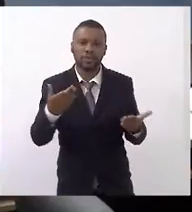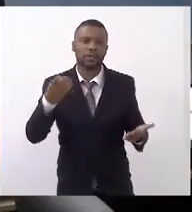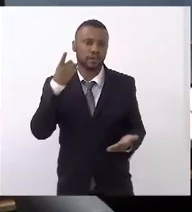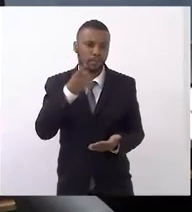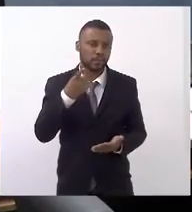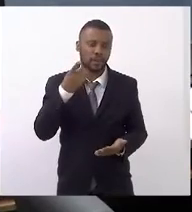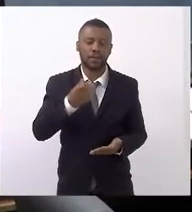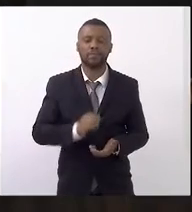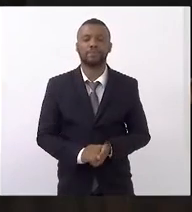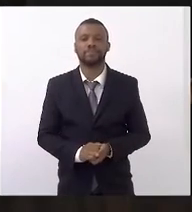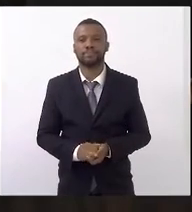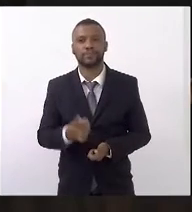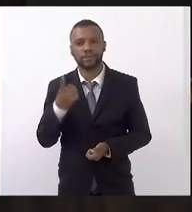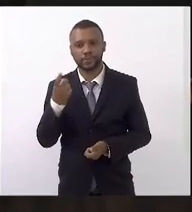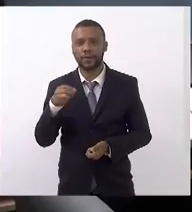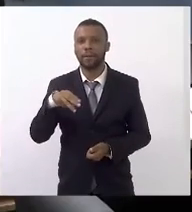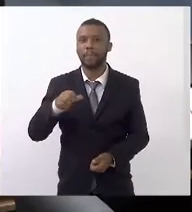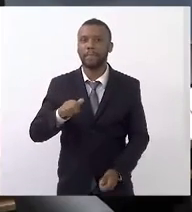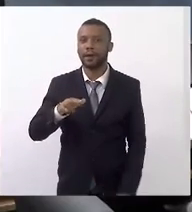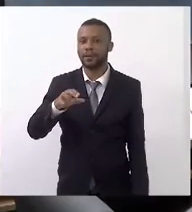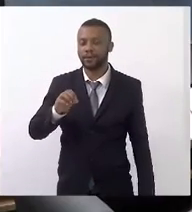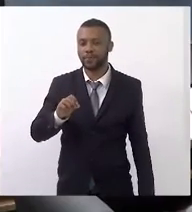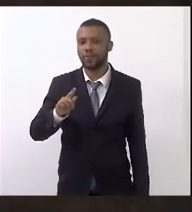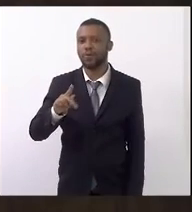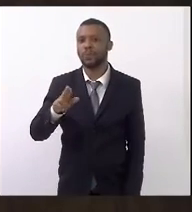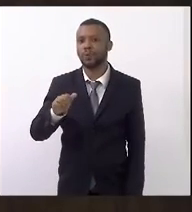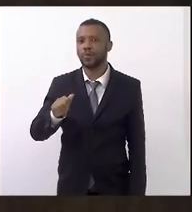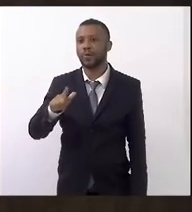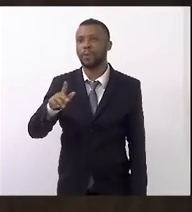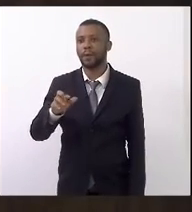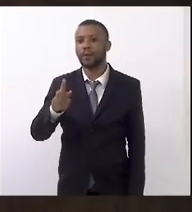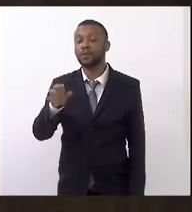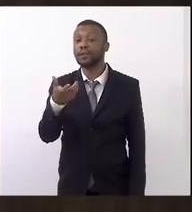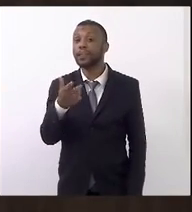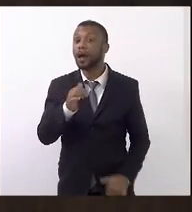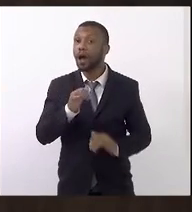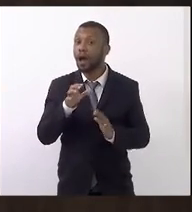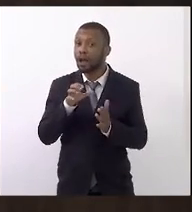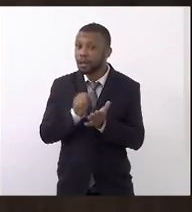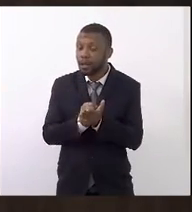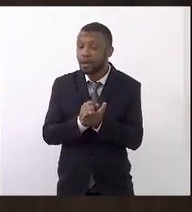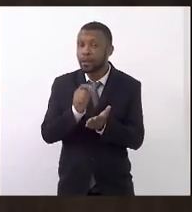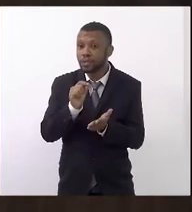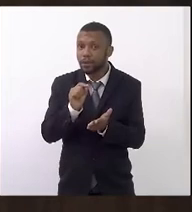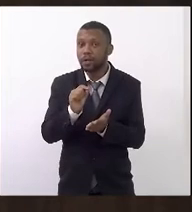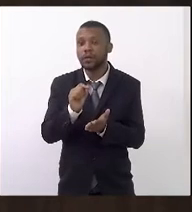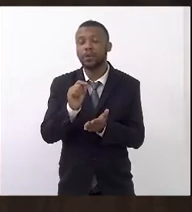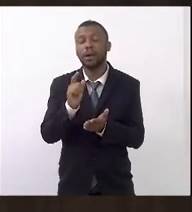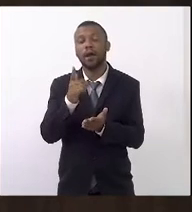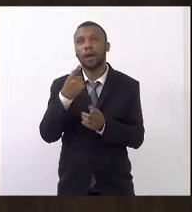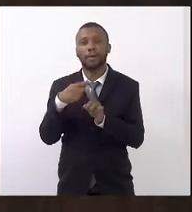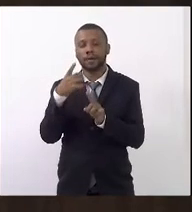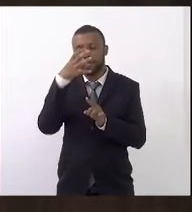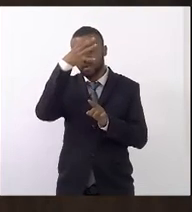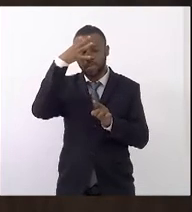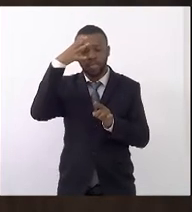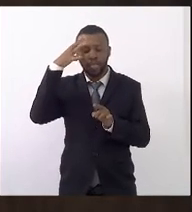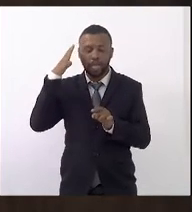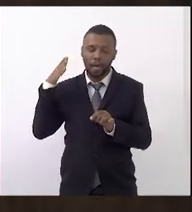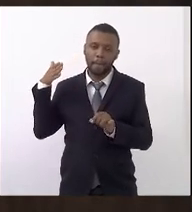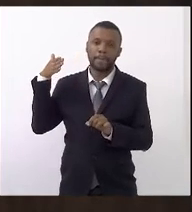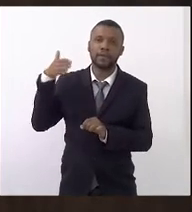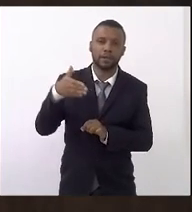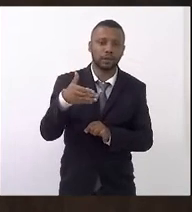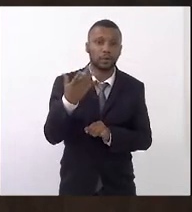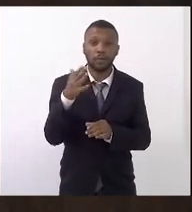Obrigado. Deputado Márcio Galberto. Senhor presidente, eu só gostaria de consignar que eu passei direto.